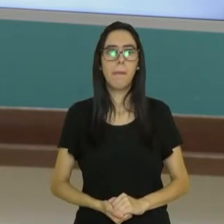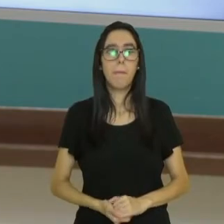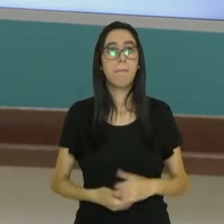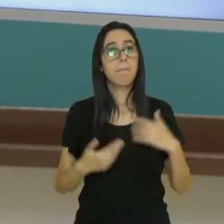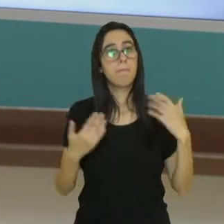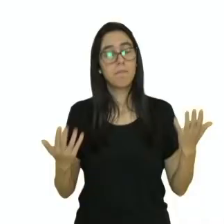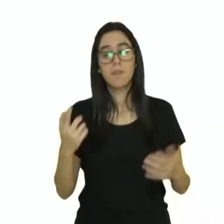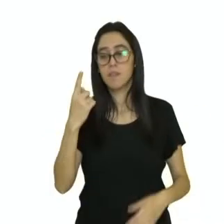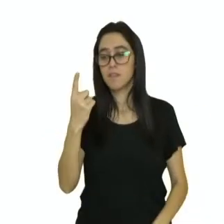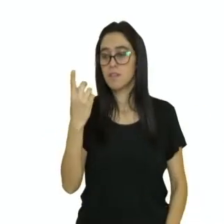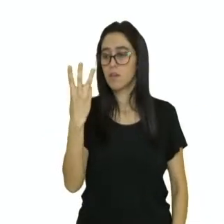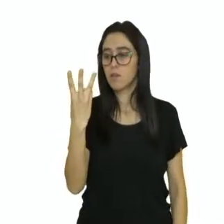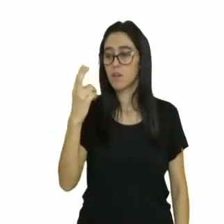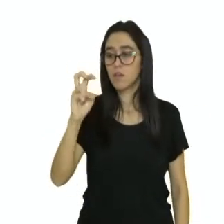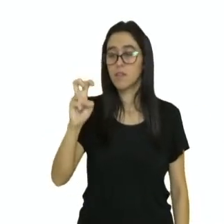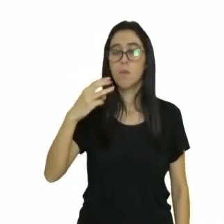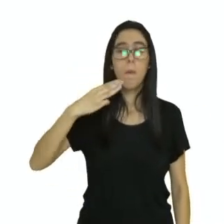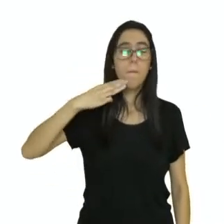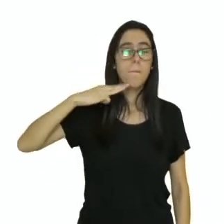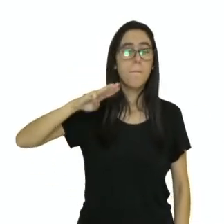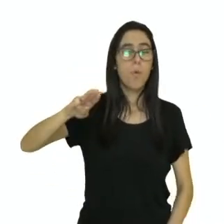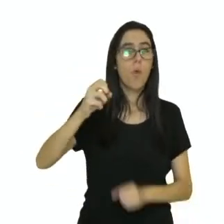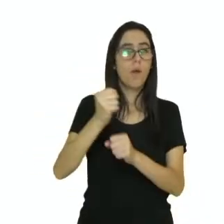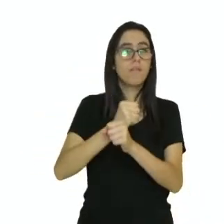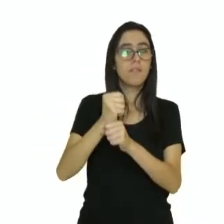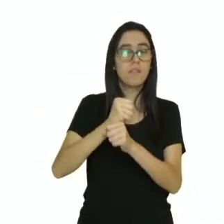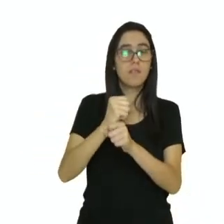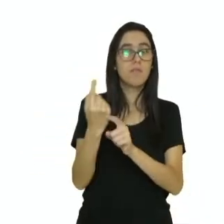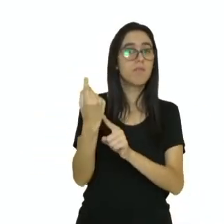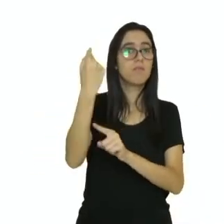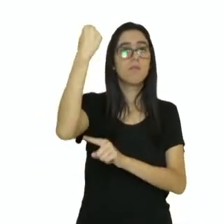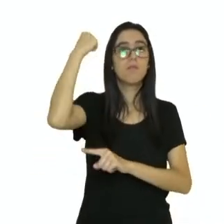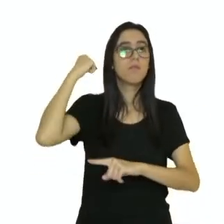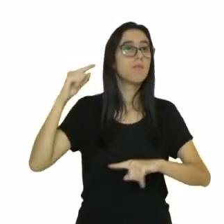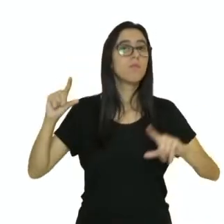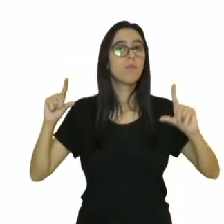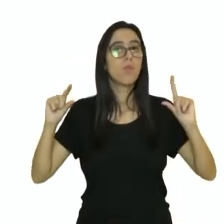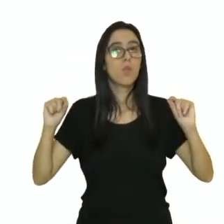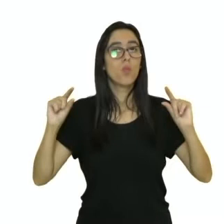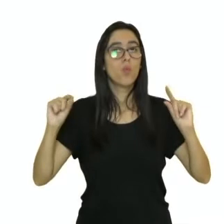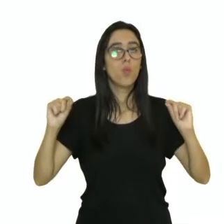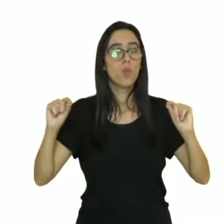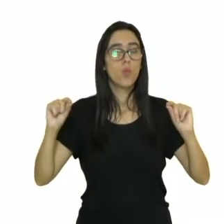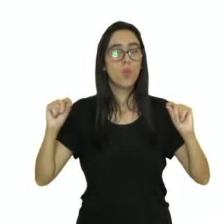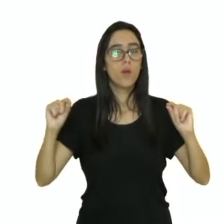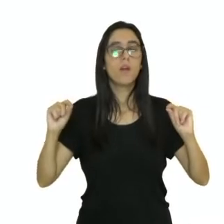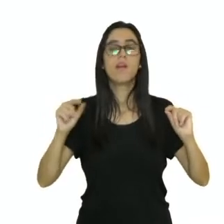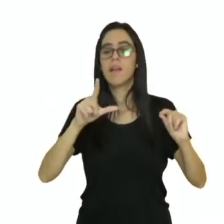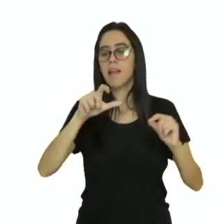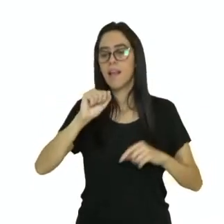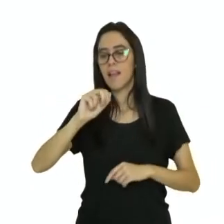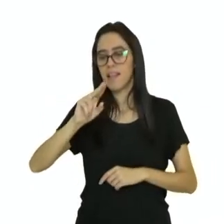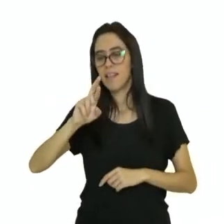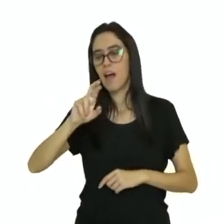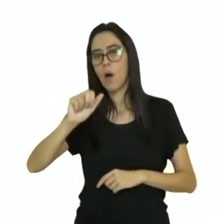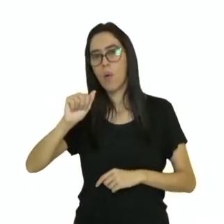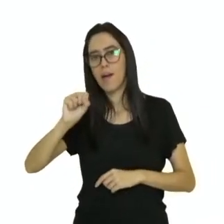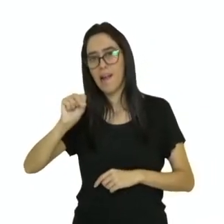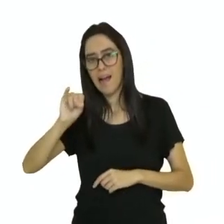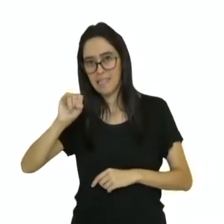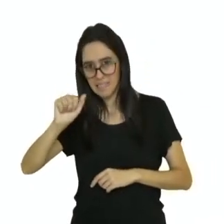há 135 milhões de anos atrás, também Laurásia e Gondwana vão